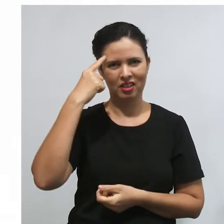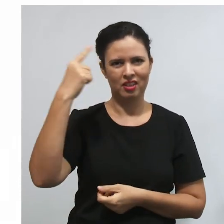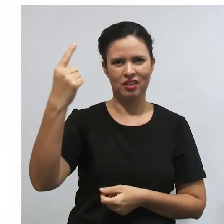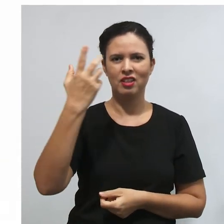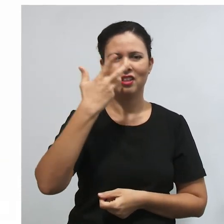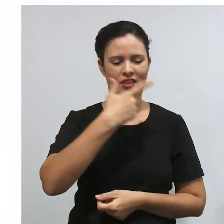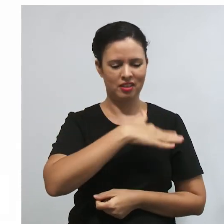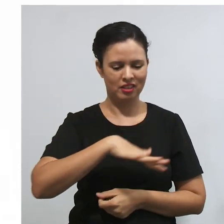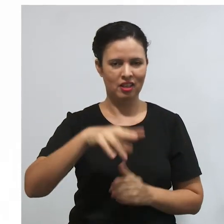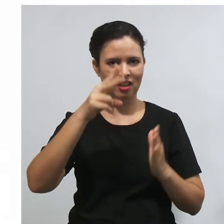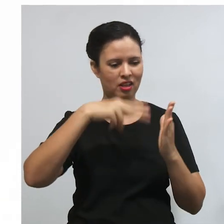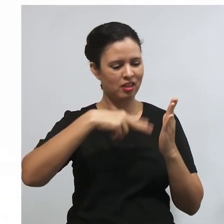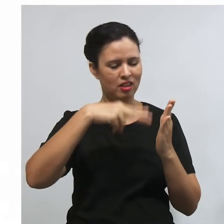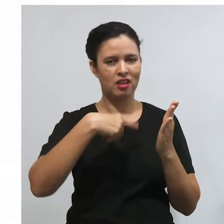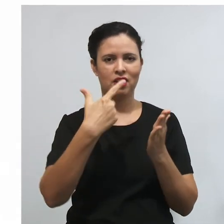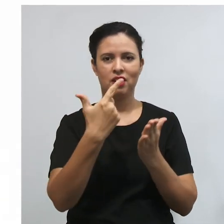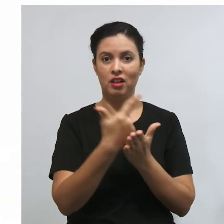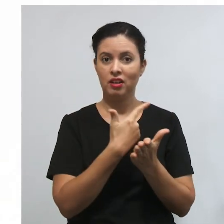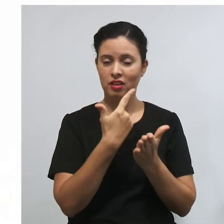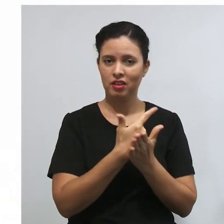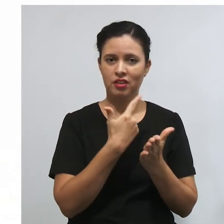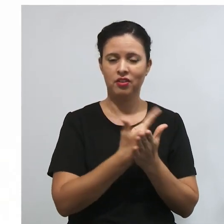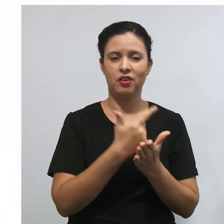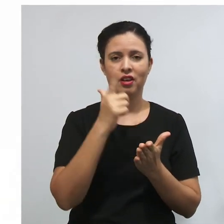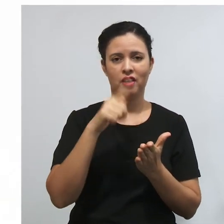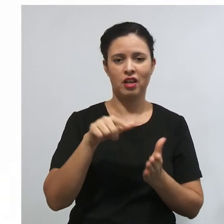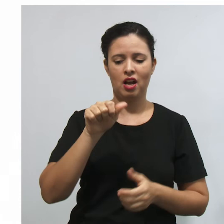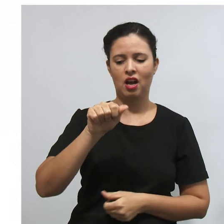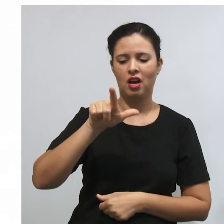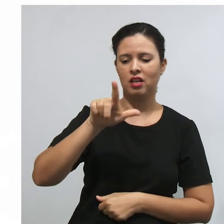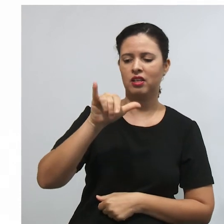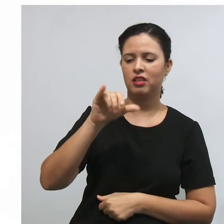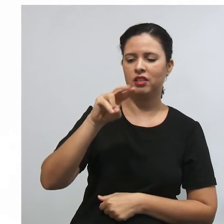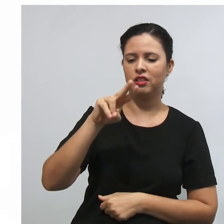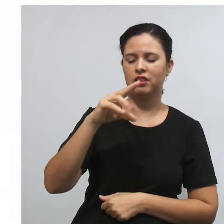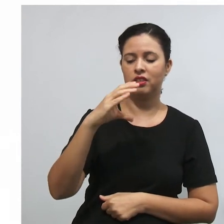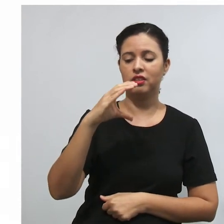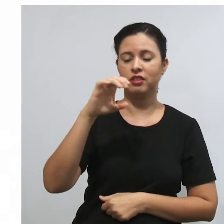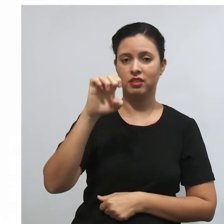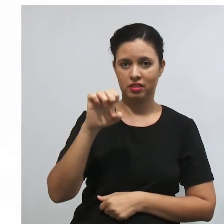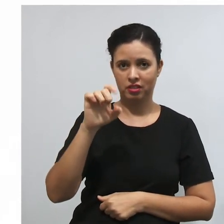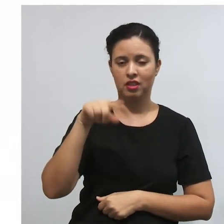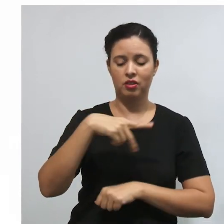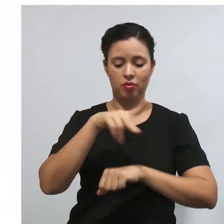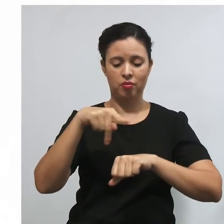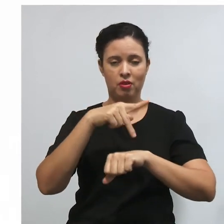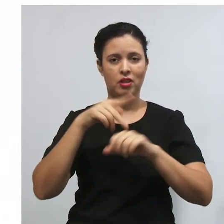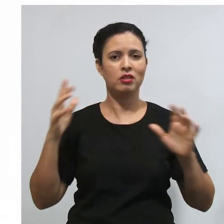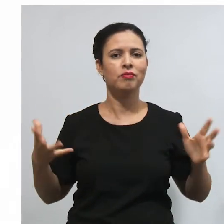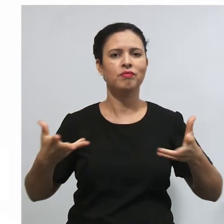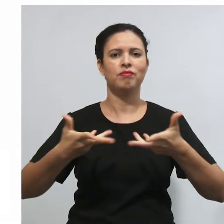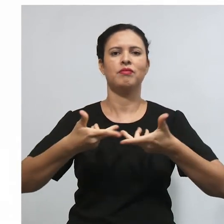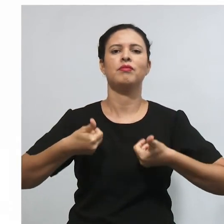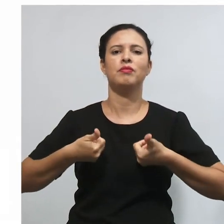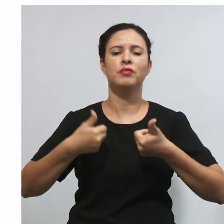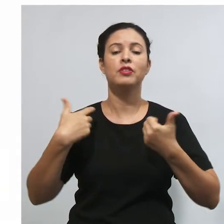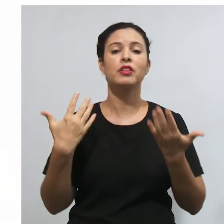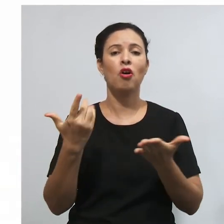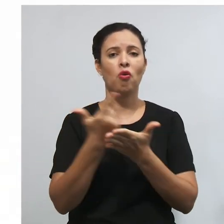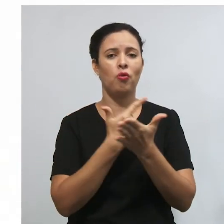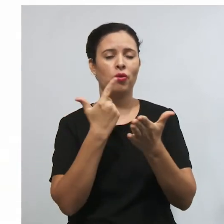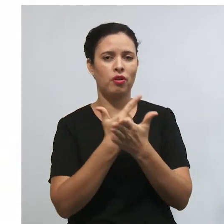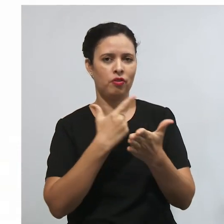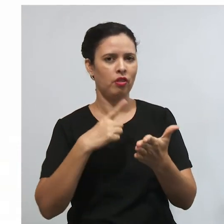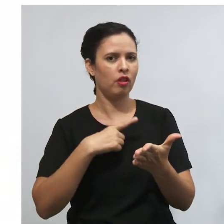criança e também está convidado a ler, da Alice no País das Maravilhas. Então, esse livro, ele nos traz